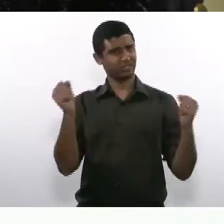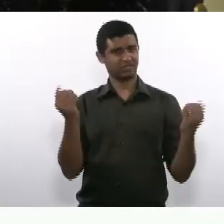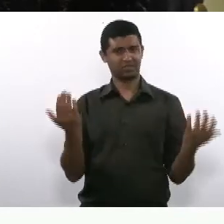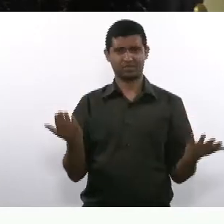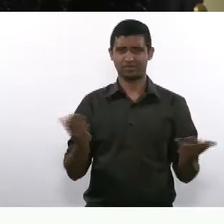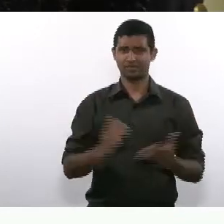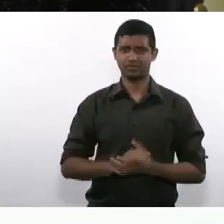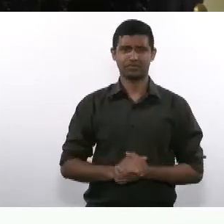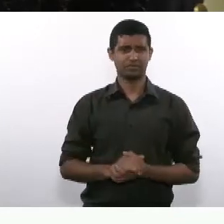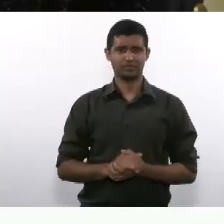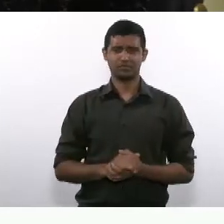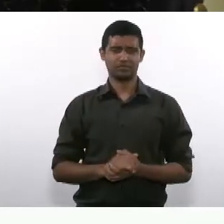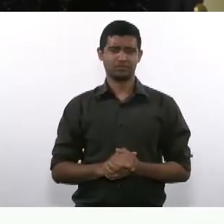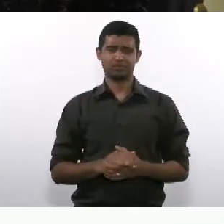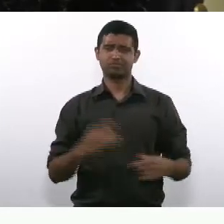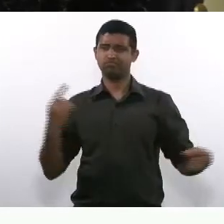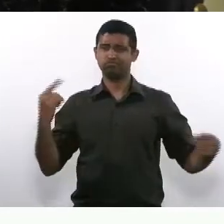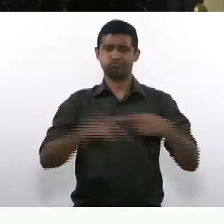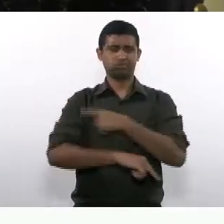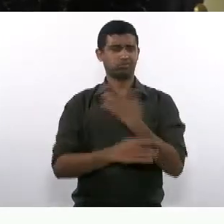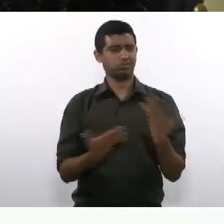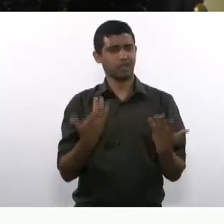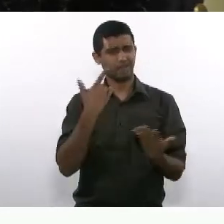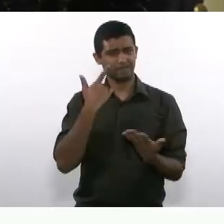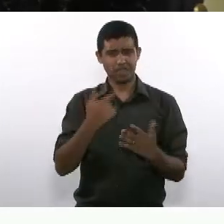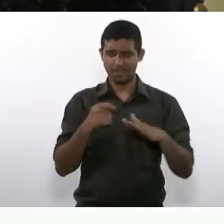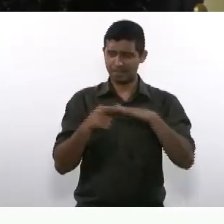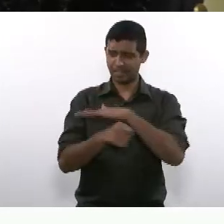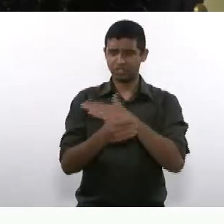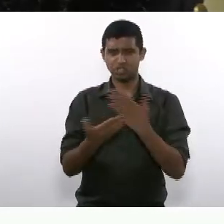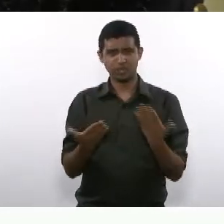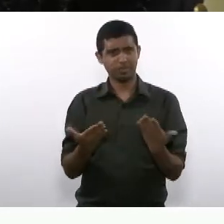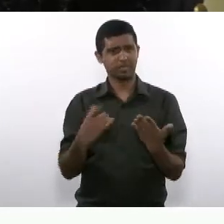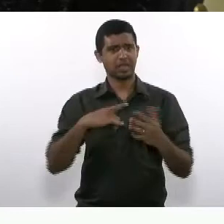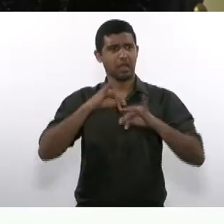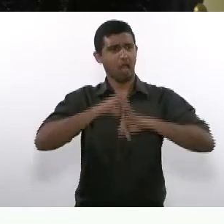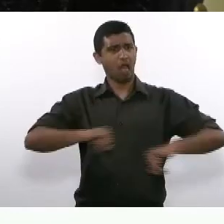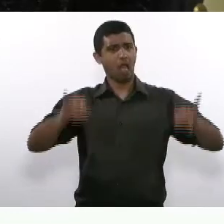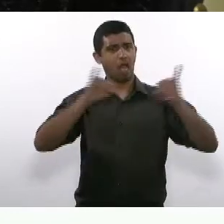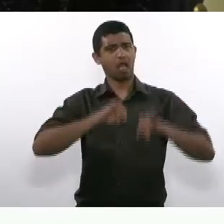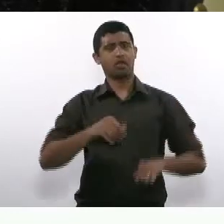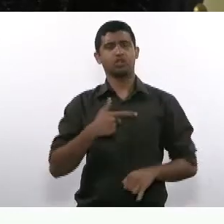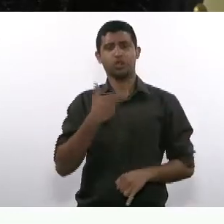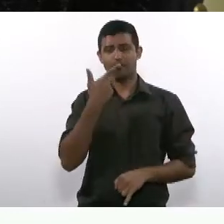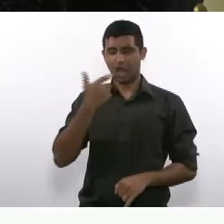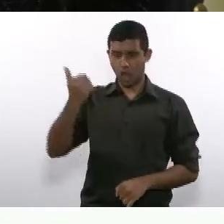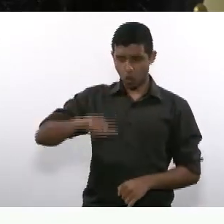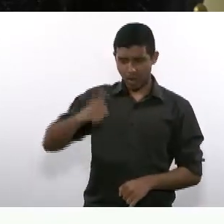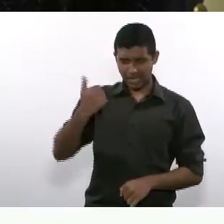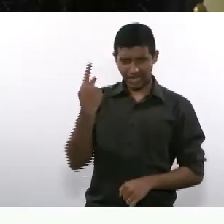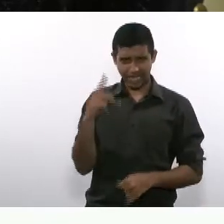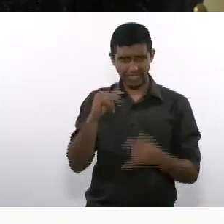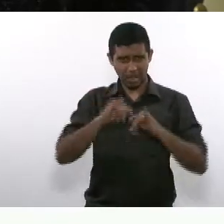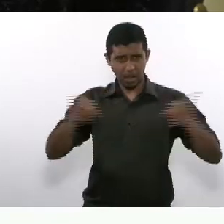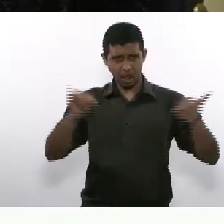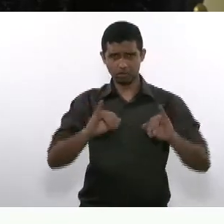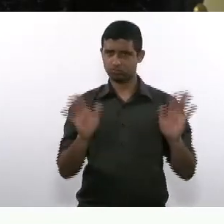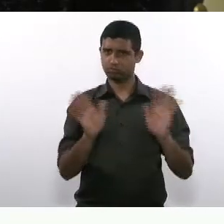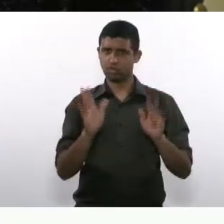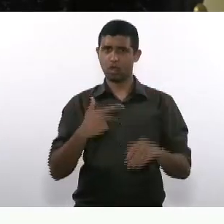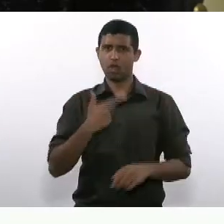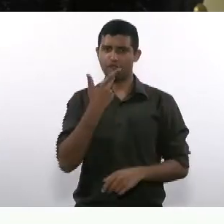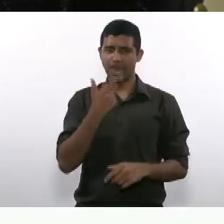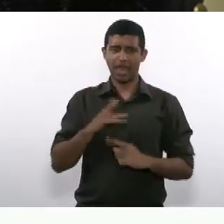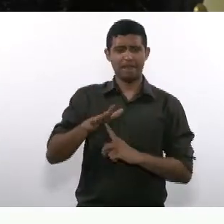totalmente desproporcional ao que está sendo investido. Seja em publicidade, aí eu não estou entrando nem na qualidade da publicidade, ou se as feiras